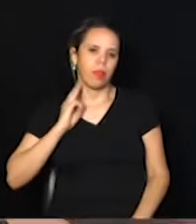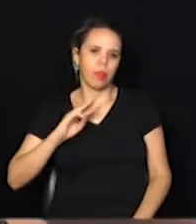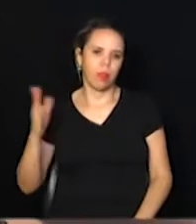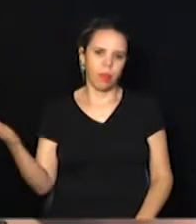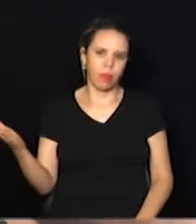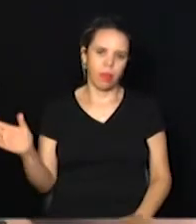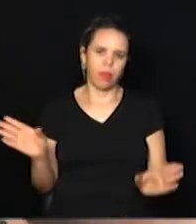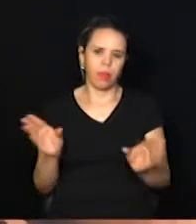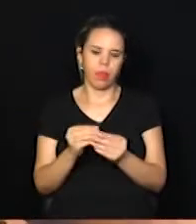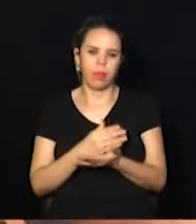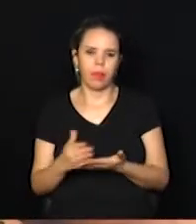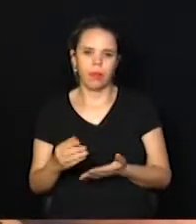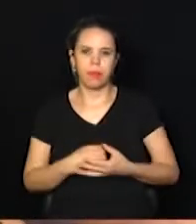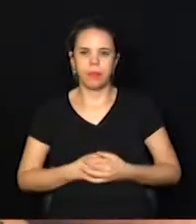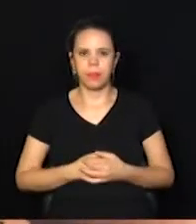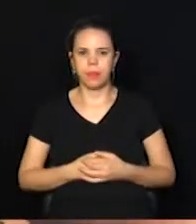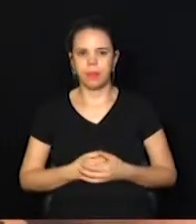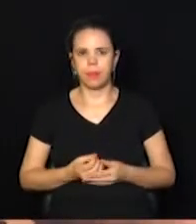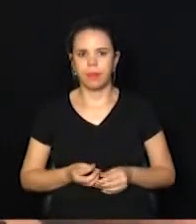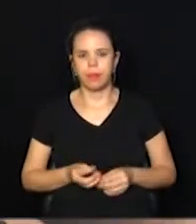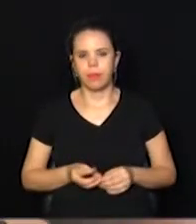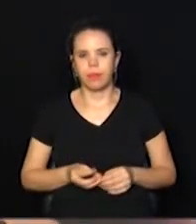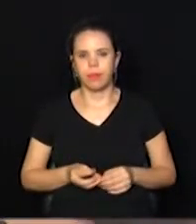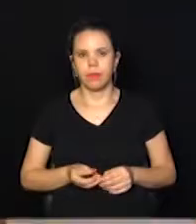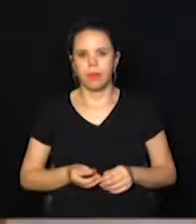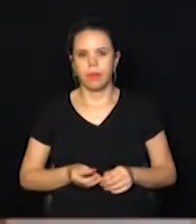breve saudação para a gente.